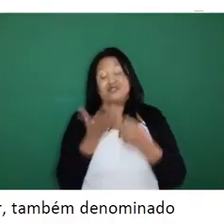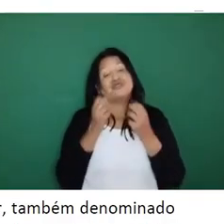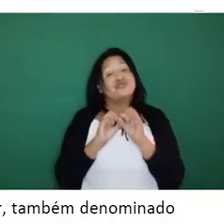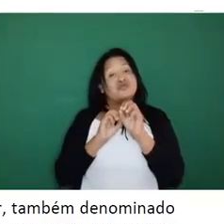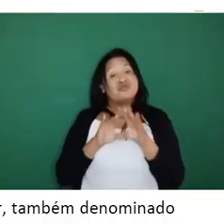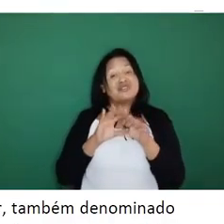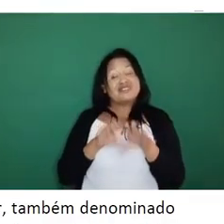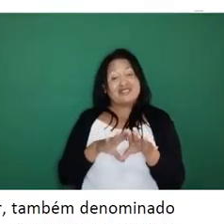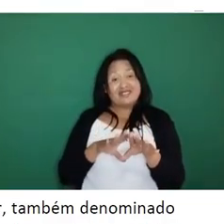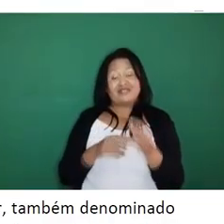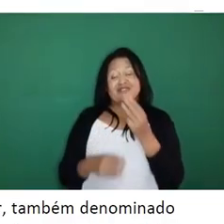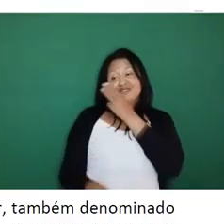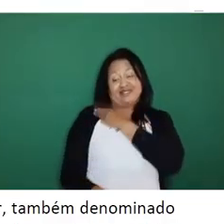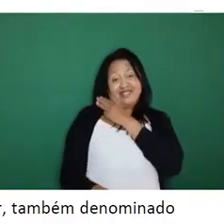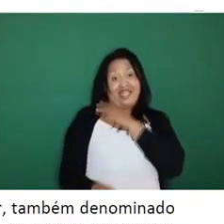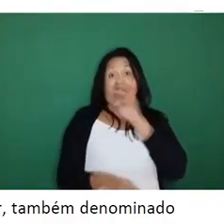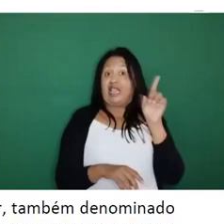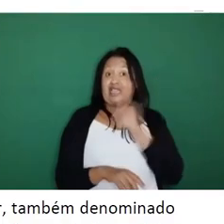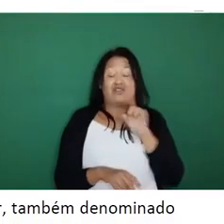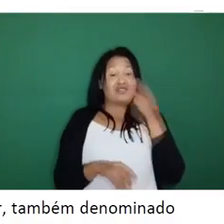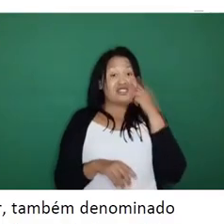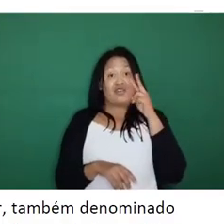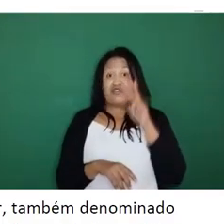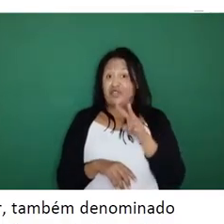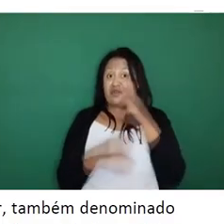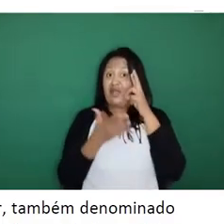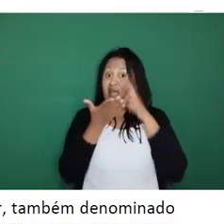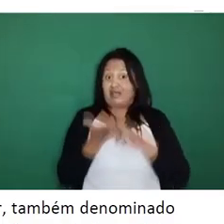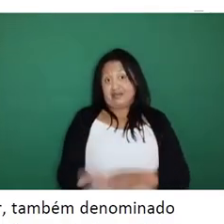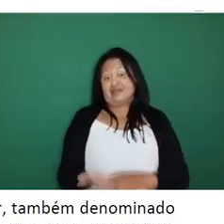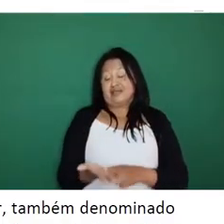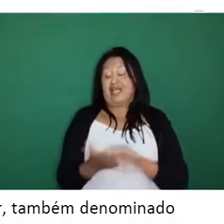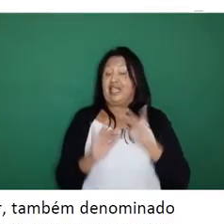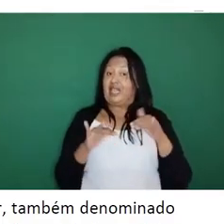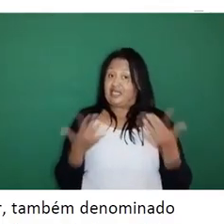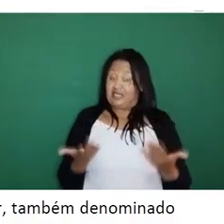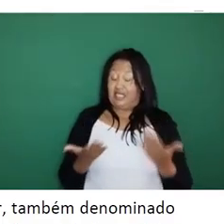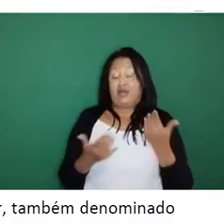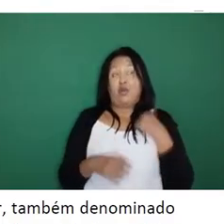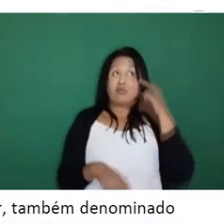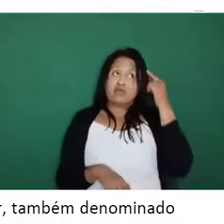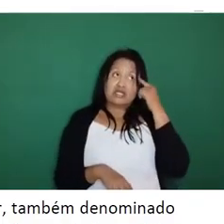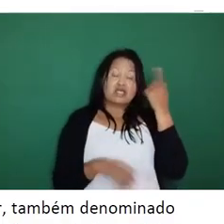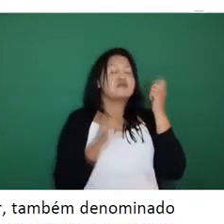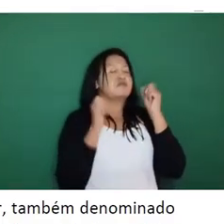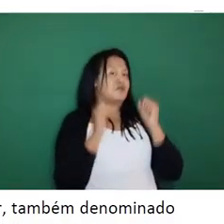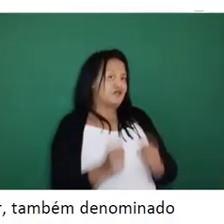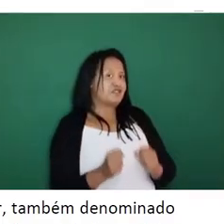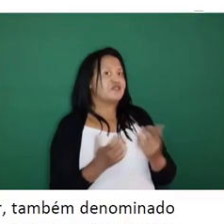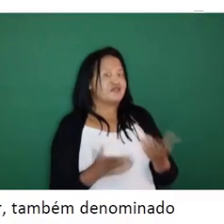então por isso a correção vocês não viram essa correção E aí eu supôs que seria possível